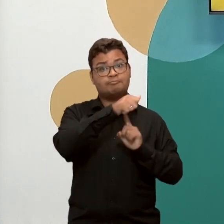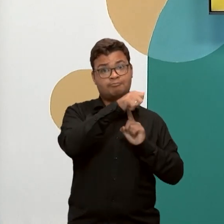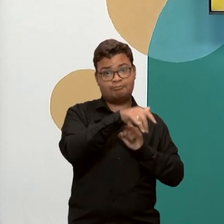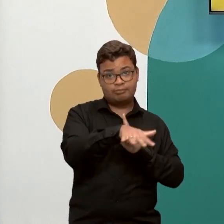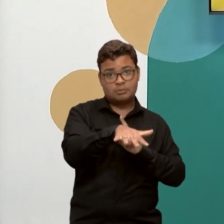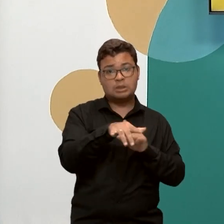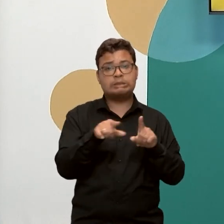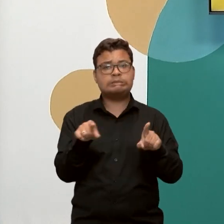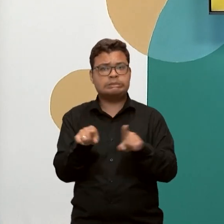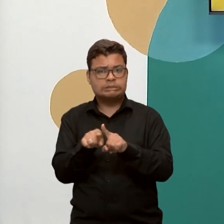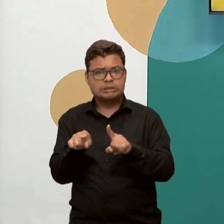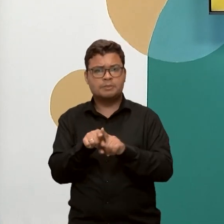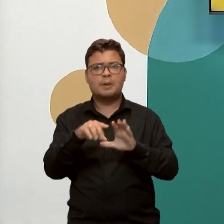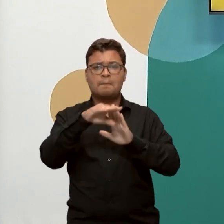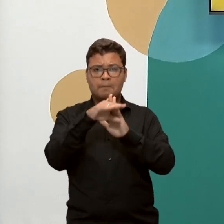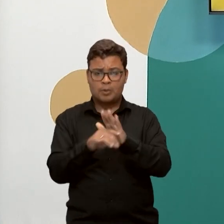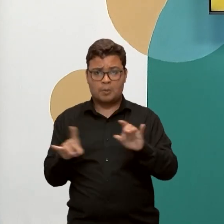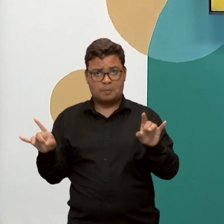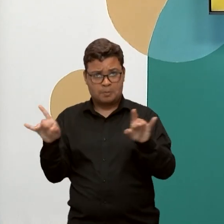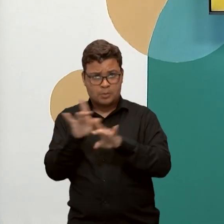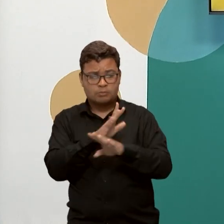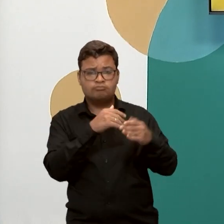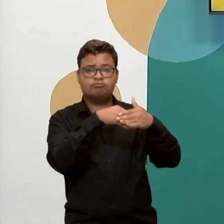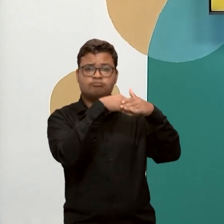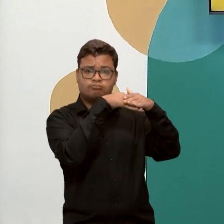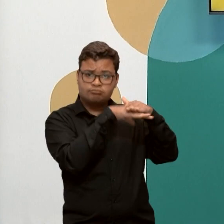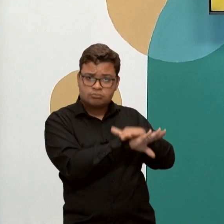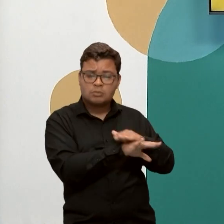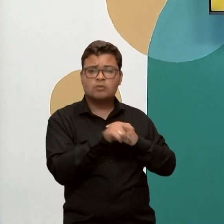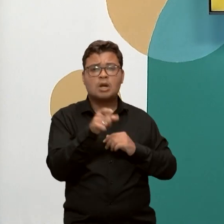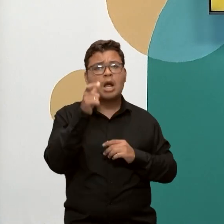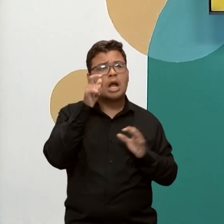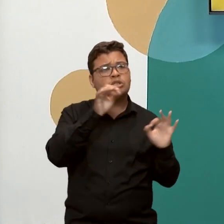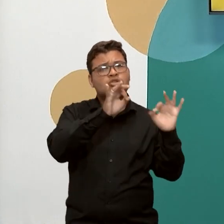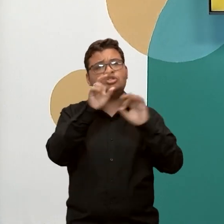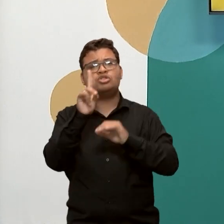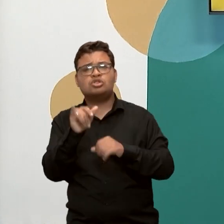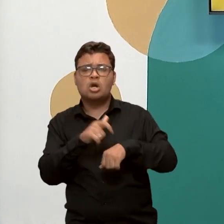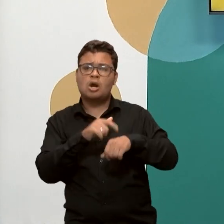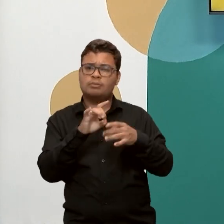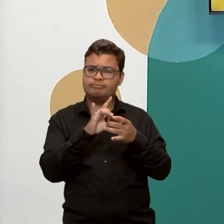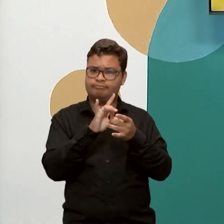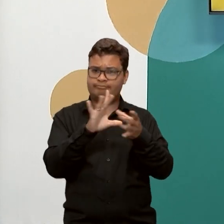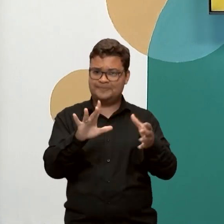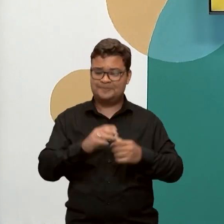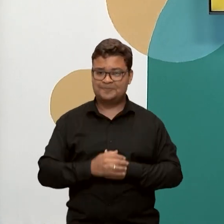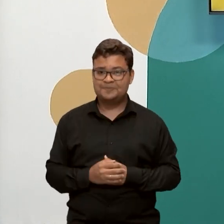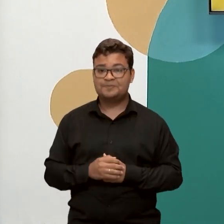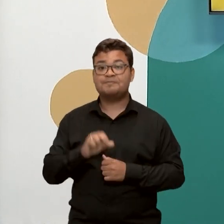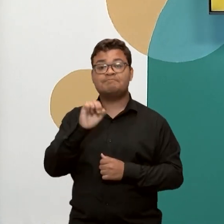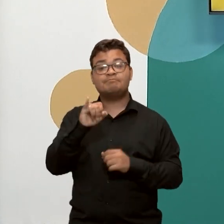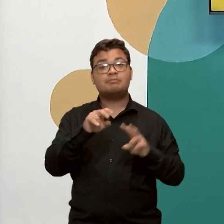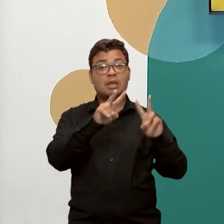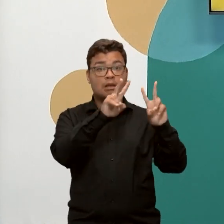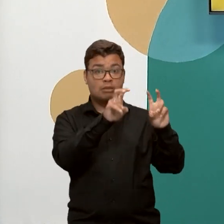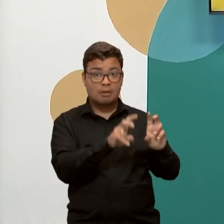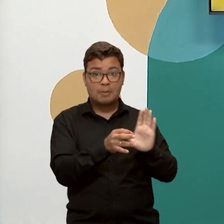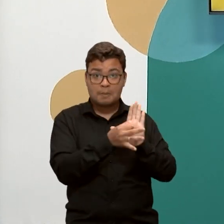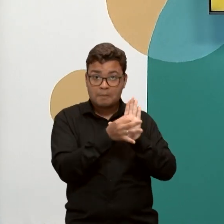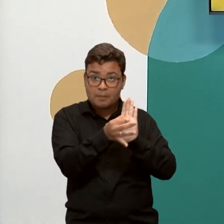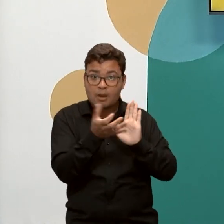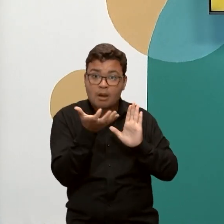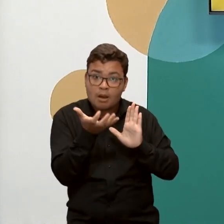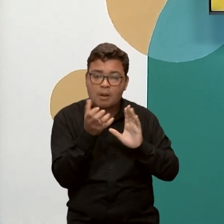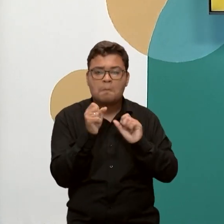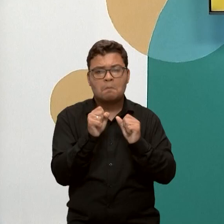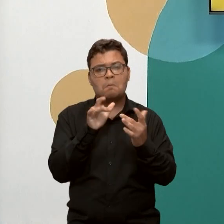Se você quiser ver ou rever qualquer um dos episódios do Mundo UFG, é só procurar pelo canal da TV UFG no YouTube.